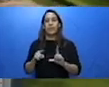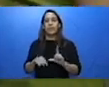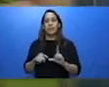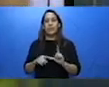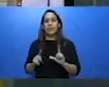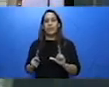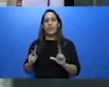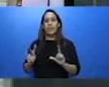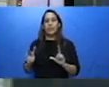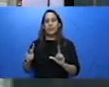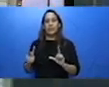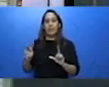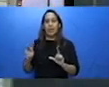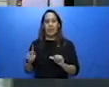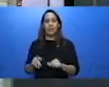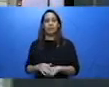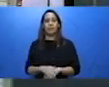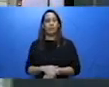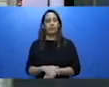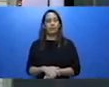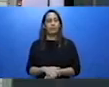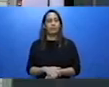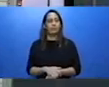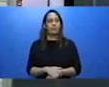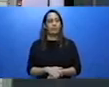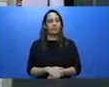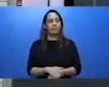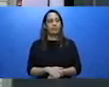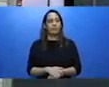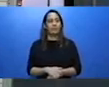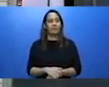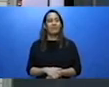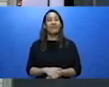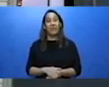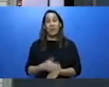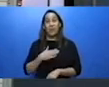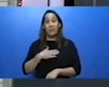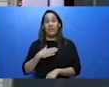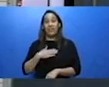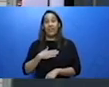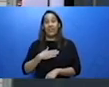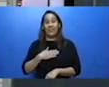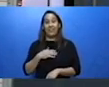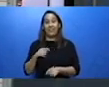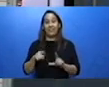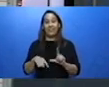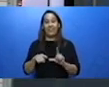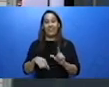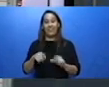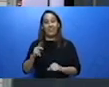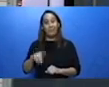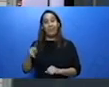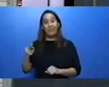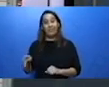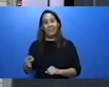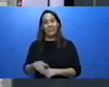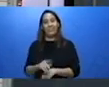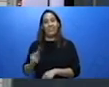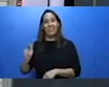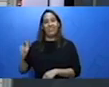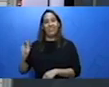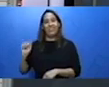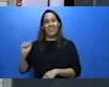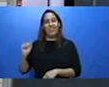agora, a minha letra, o K de Catiane. O K de Catiane é